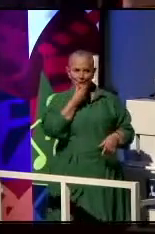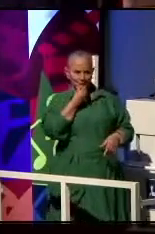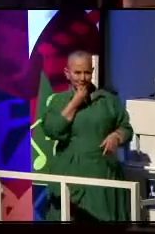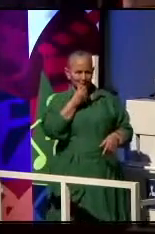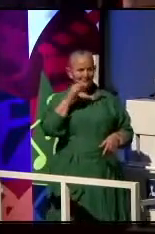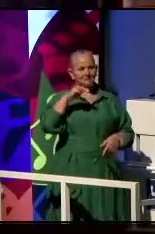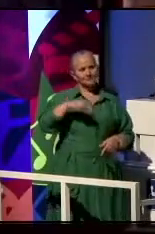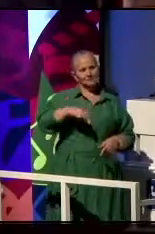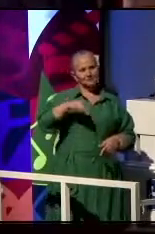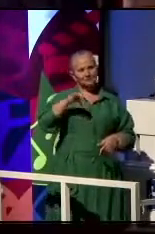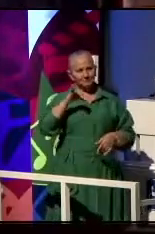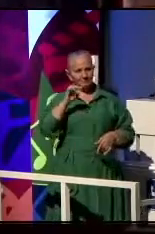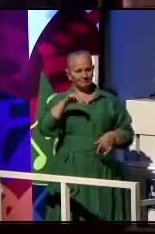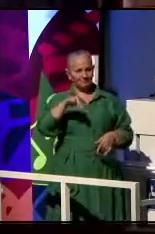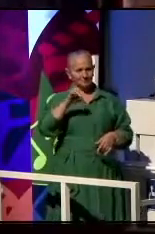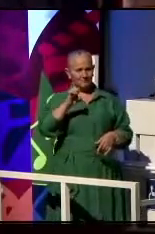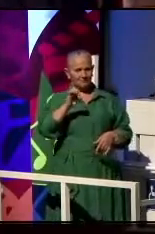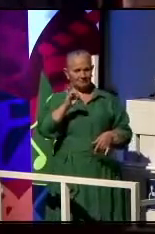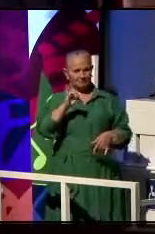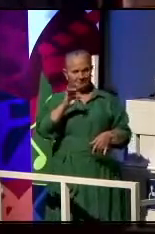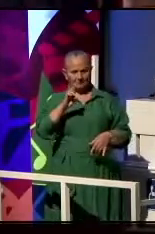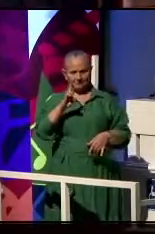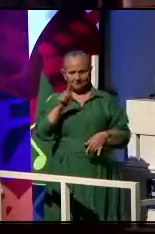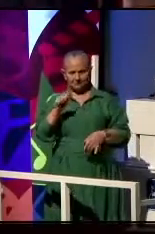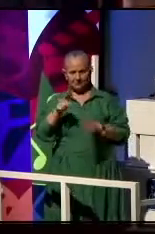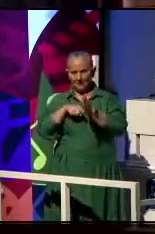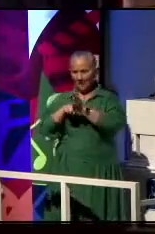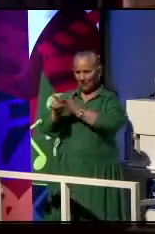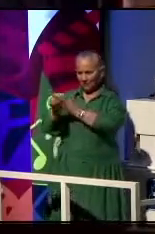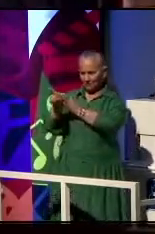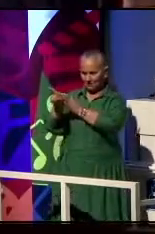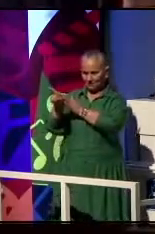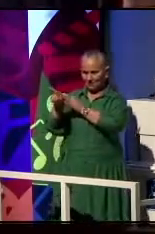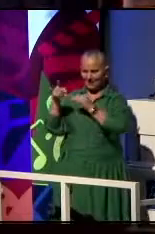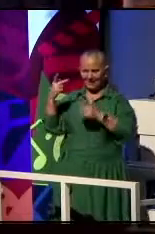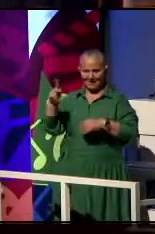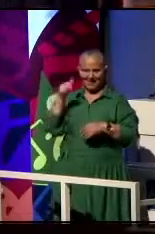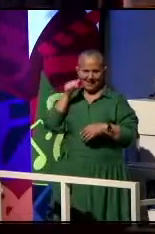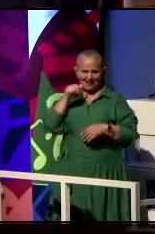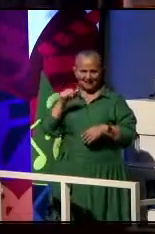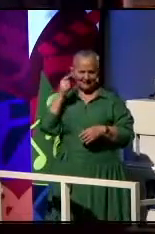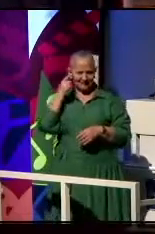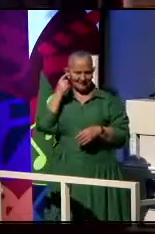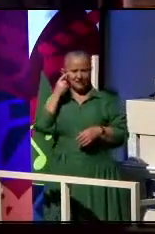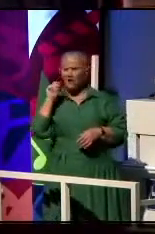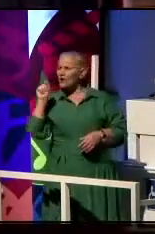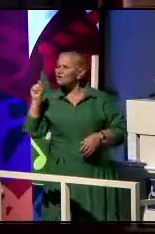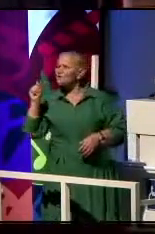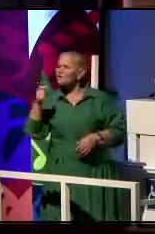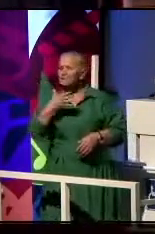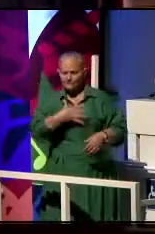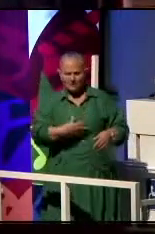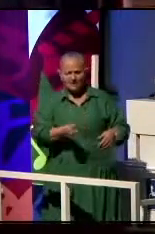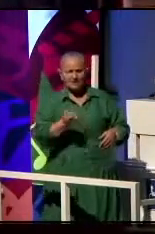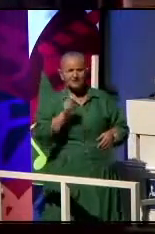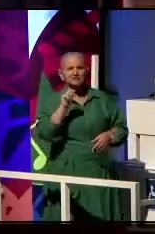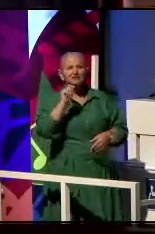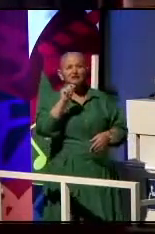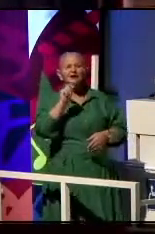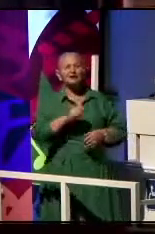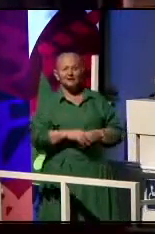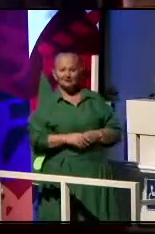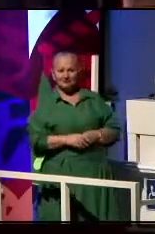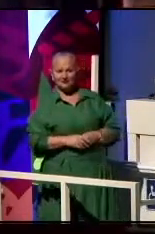quando você quer conhecer uma pessoa, tem uma pergunta e ela vai entender. Você é filha de quem? Andréia